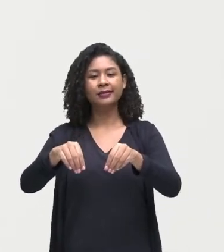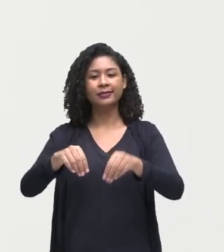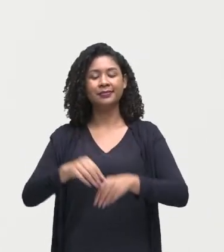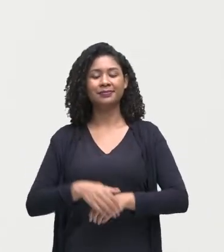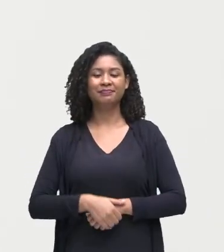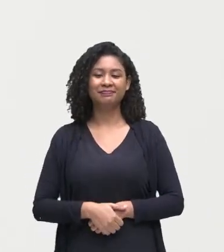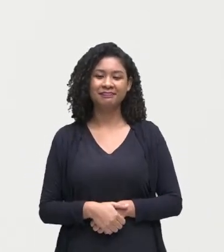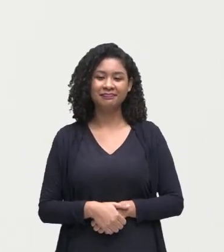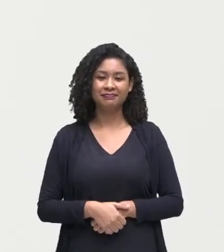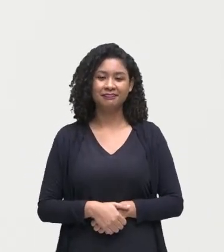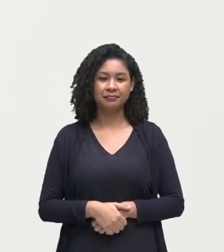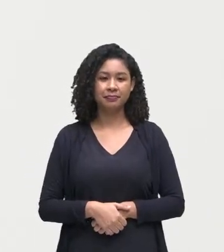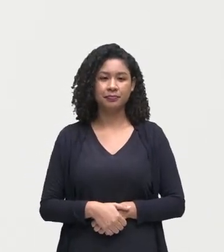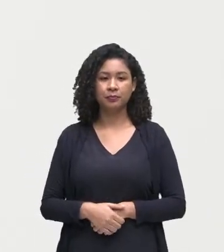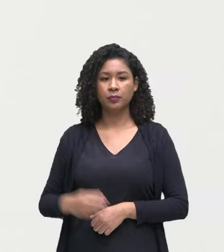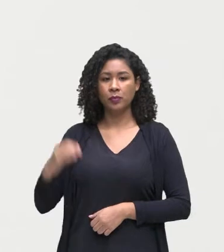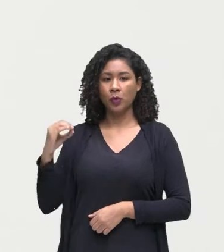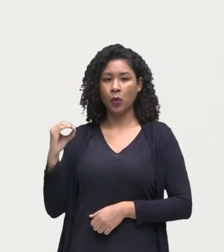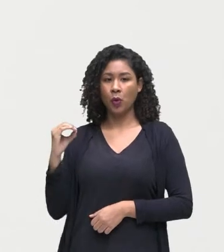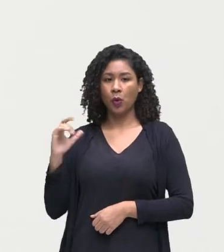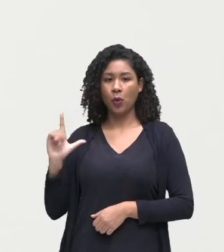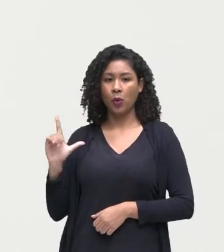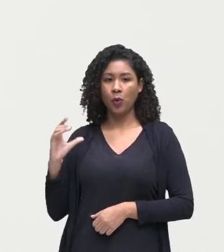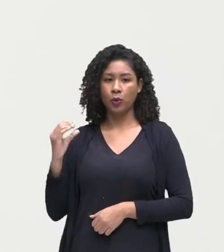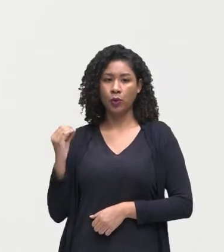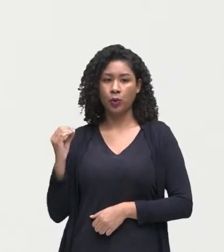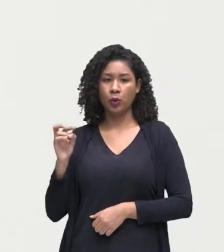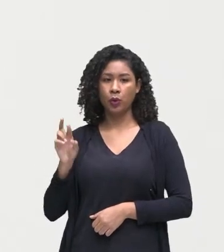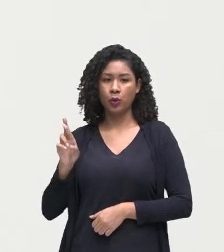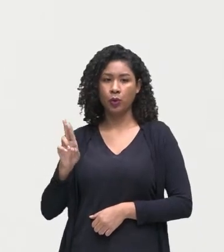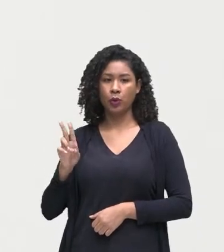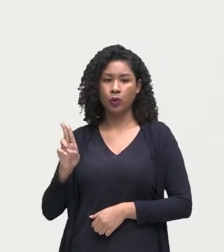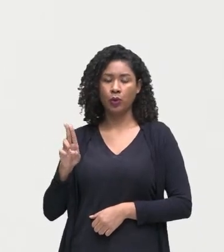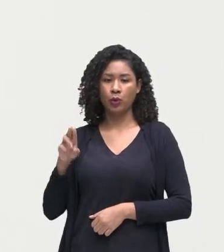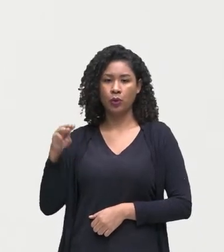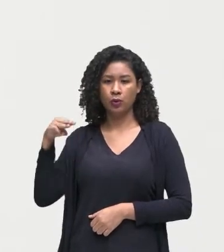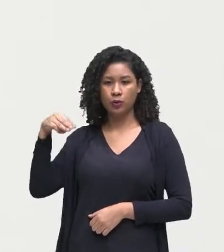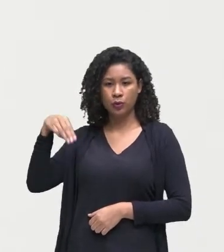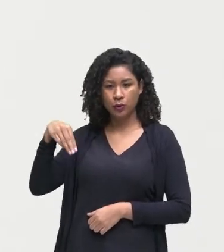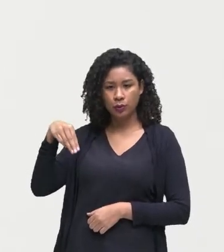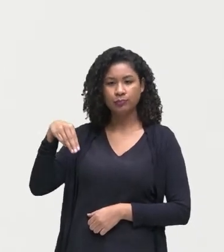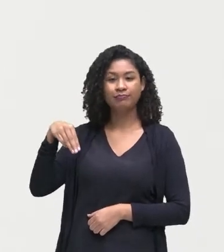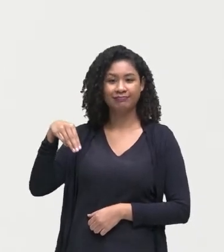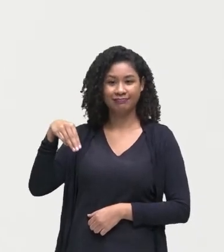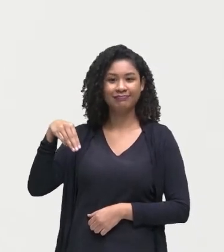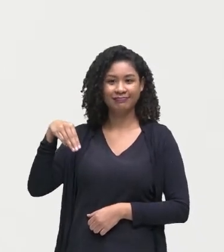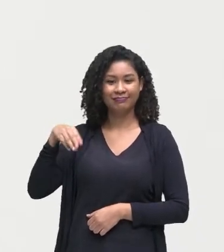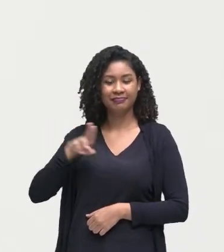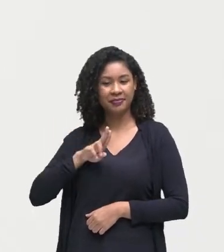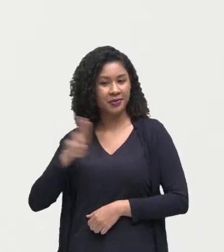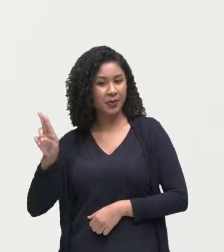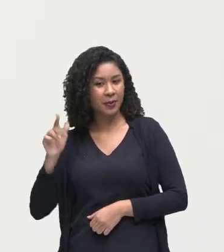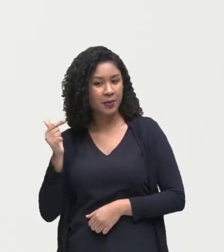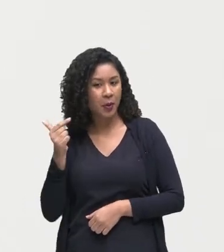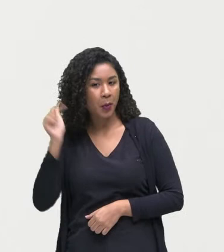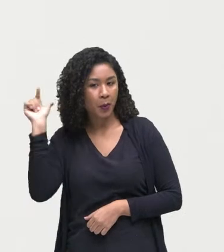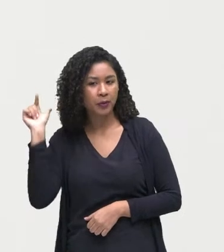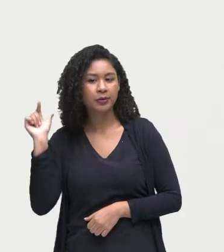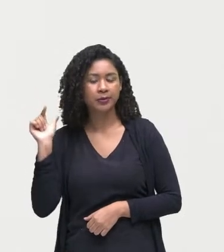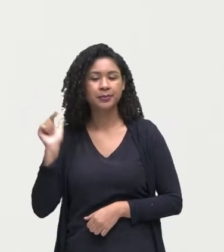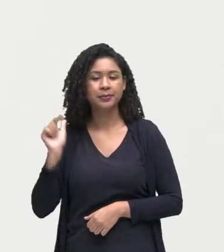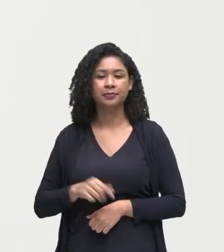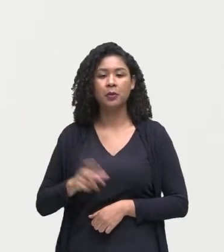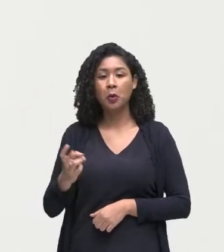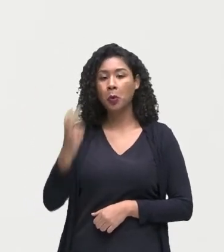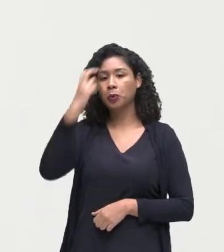Olorum, o criador supremo para os afrodescendentes, né? Então, é uma coisa bem interessante, né? Olha